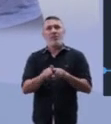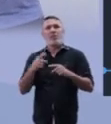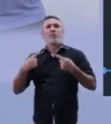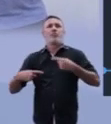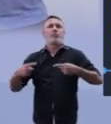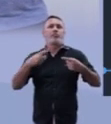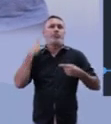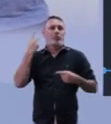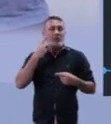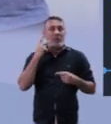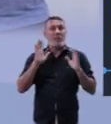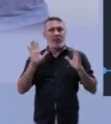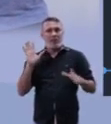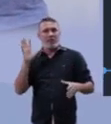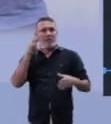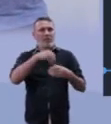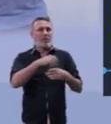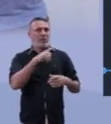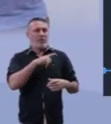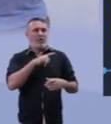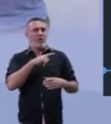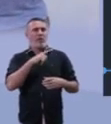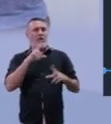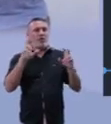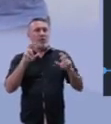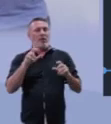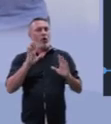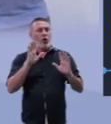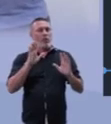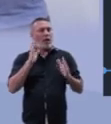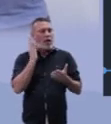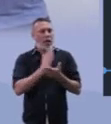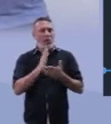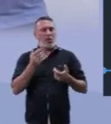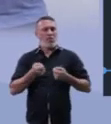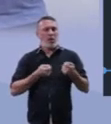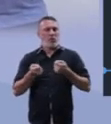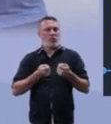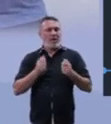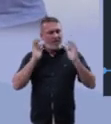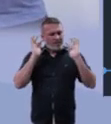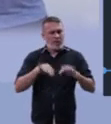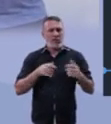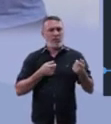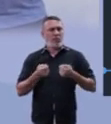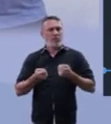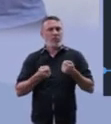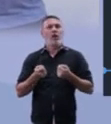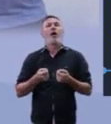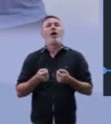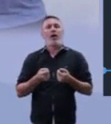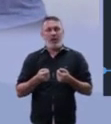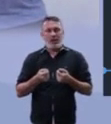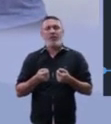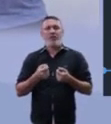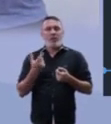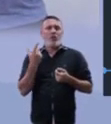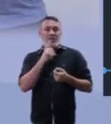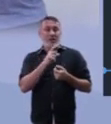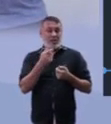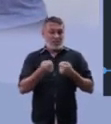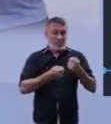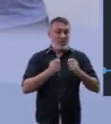de questões políticas. Mas quando ele fala, ó, nós precisamos acabar com a manipulação. Se eu acabo com a manipulação, obviamente